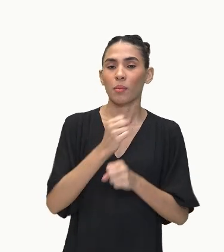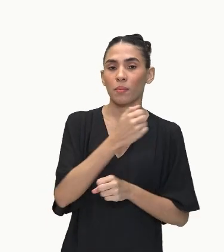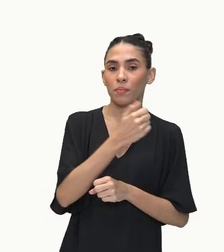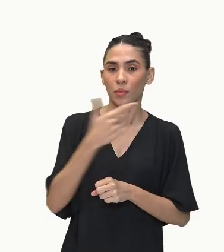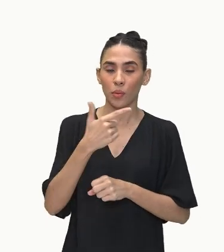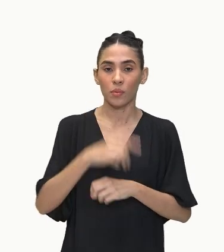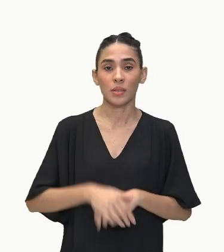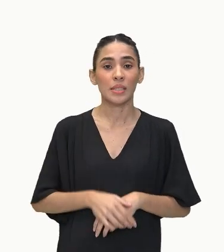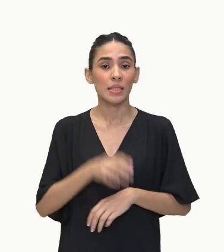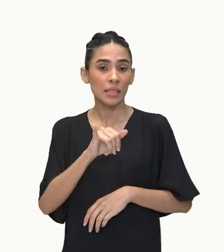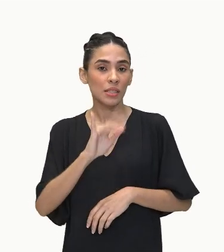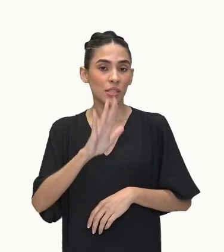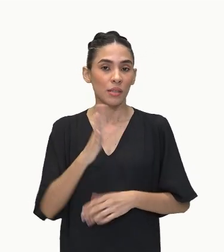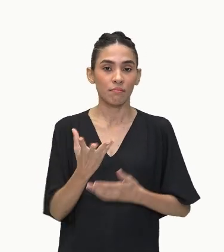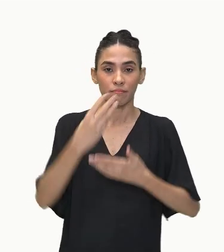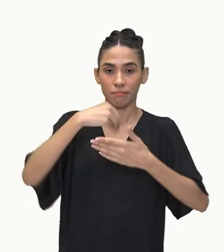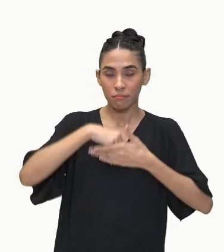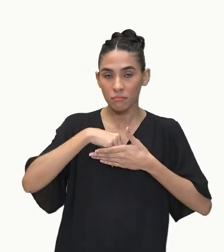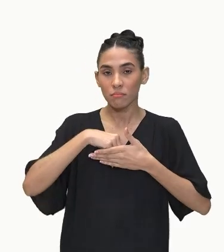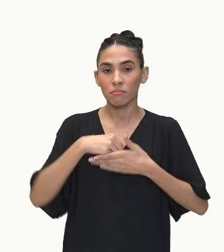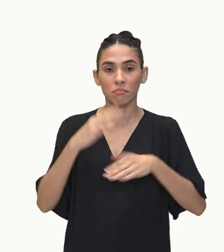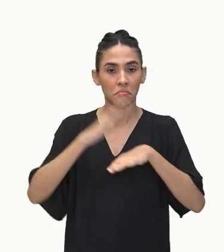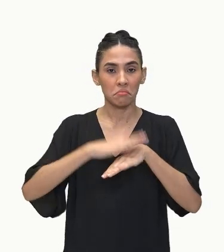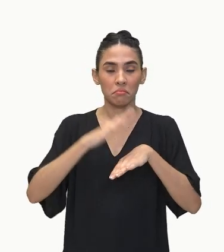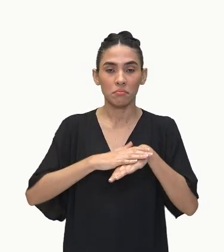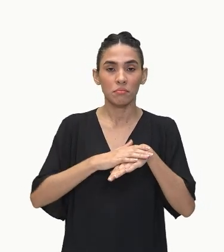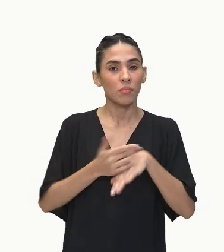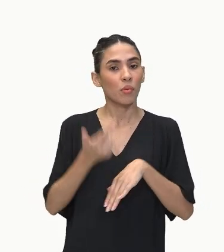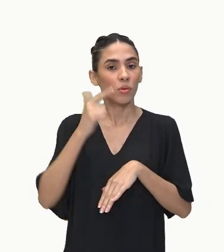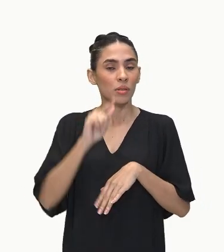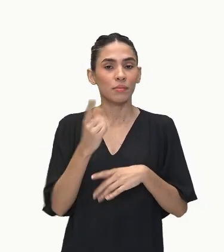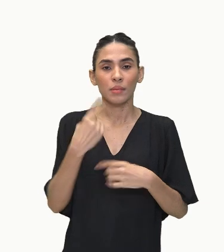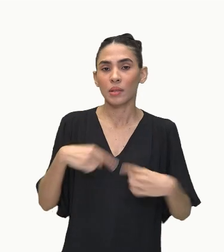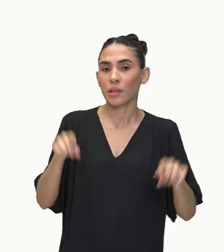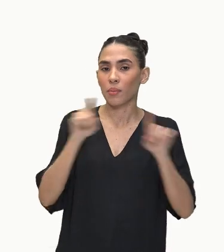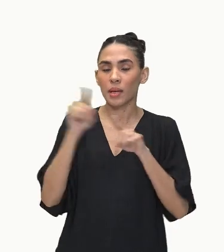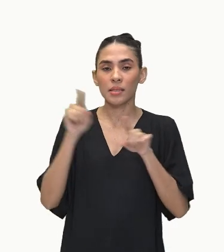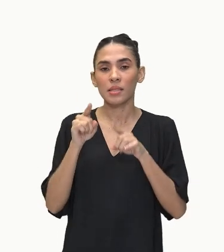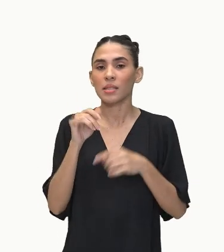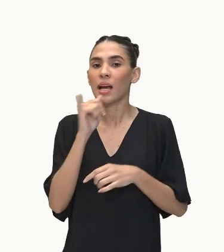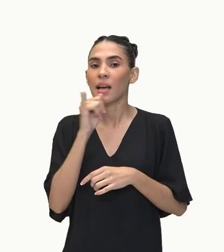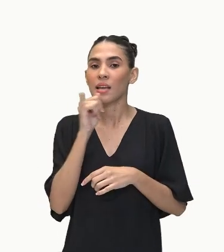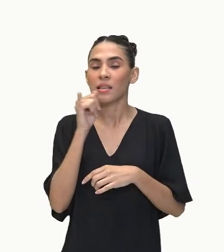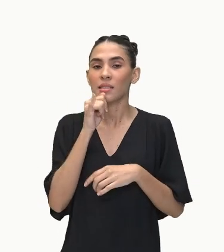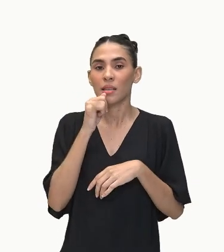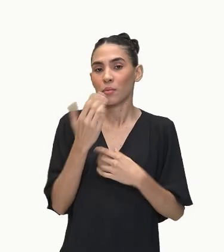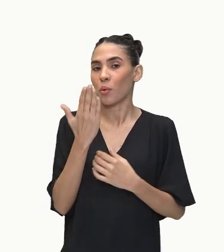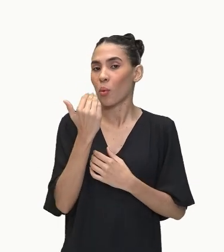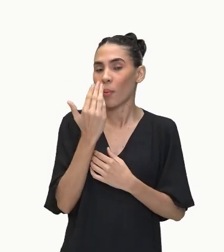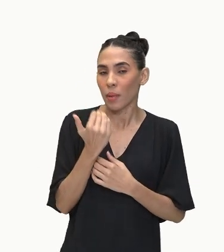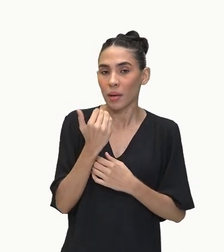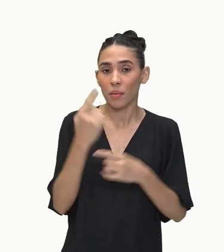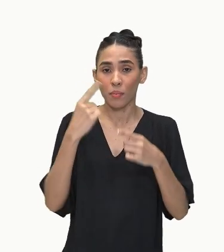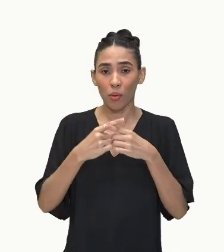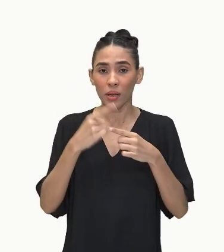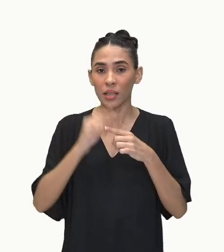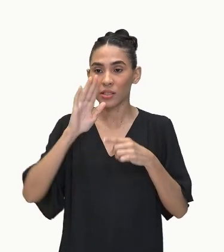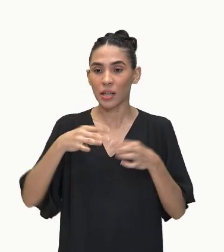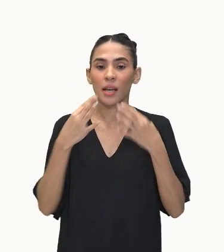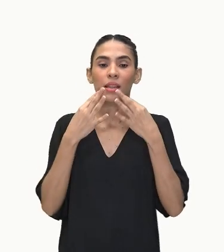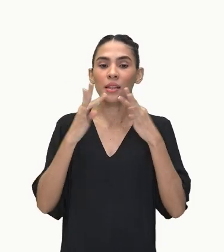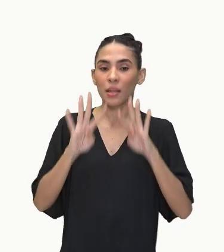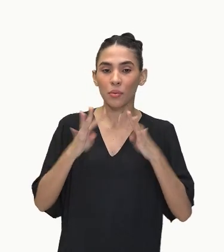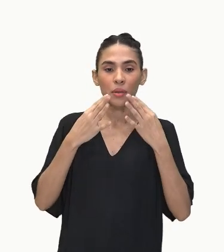são produzidos, não é essencial a gente ir atrás deles através da alimentação, porque a gente já